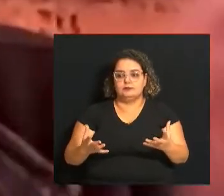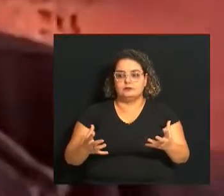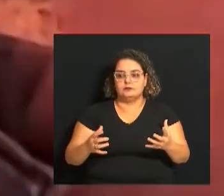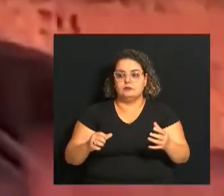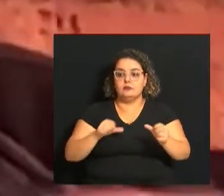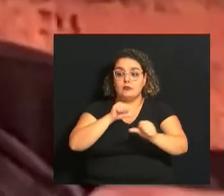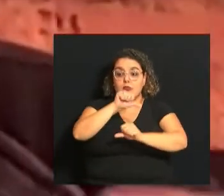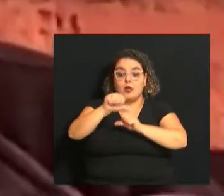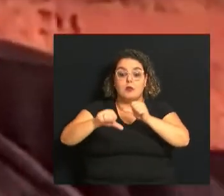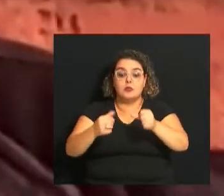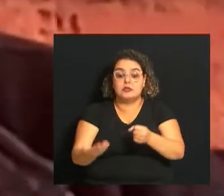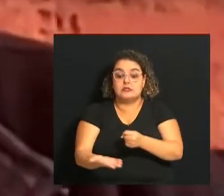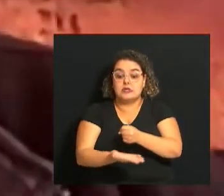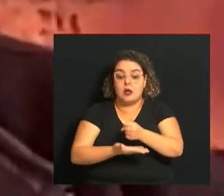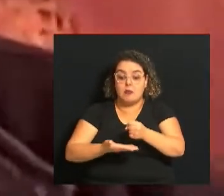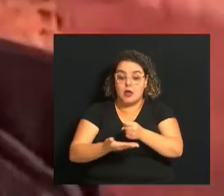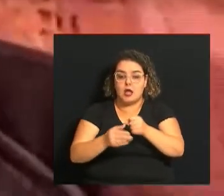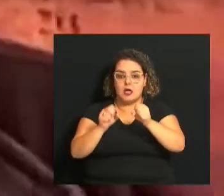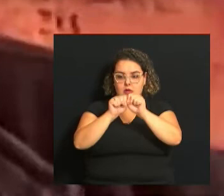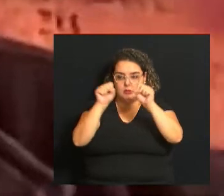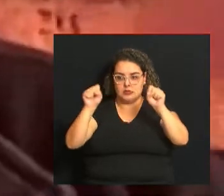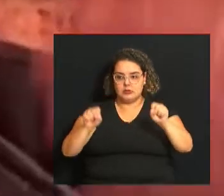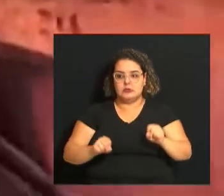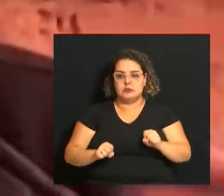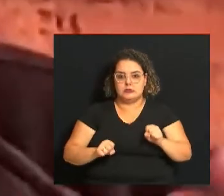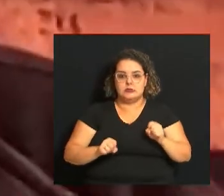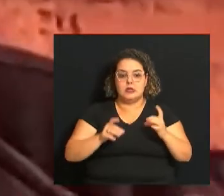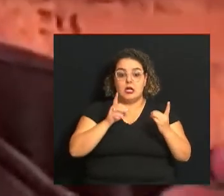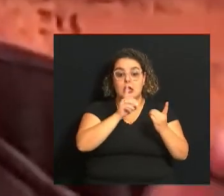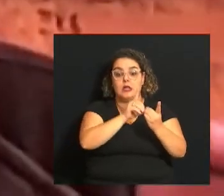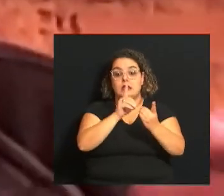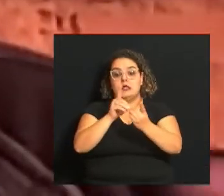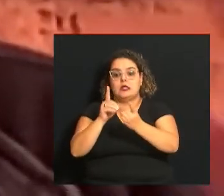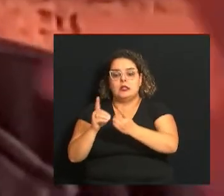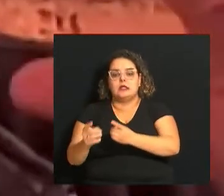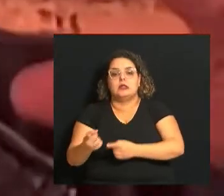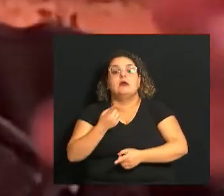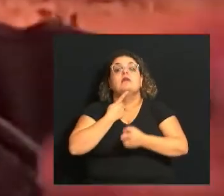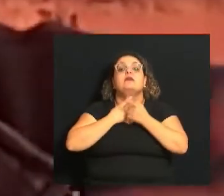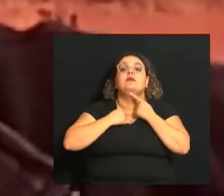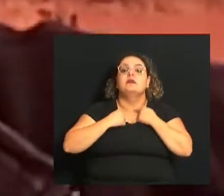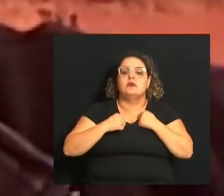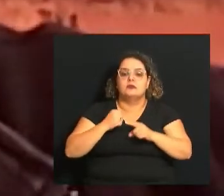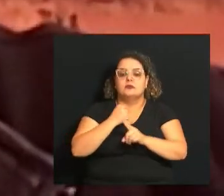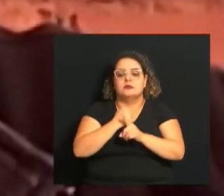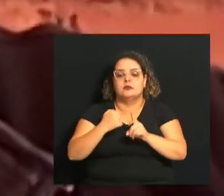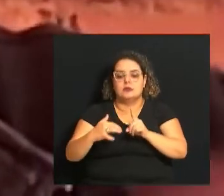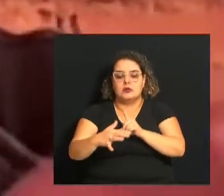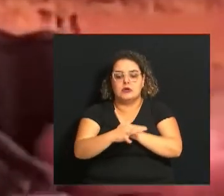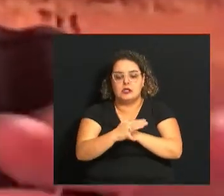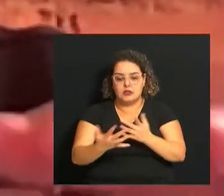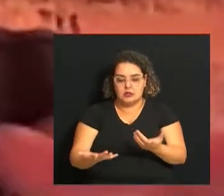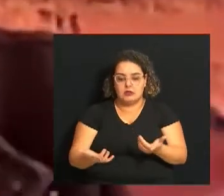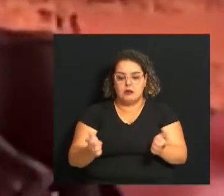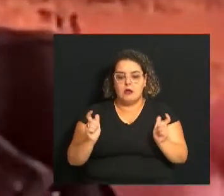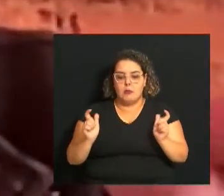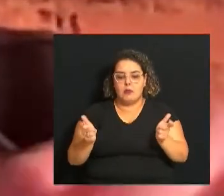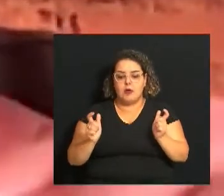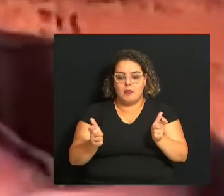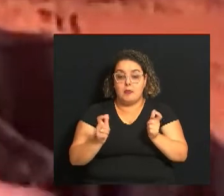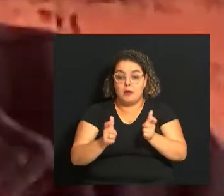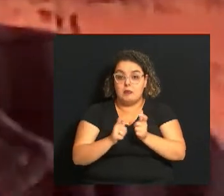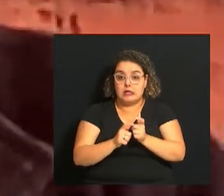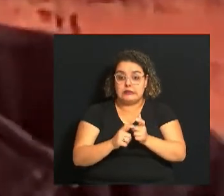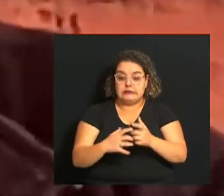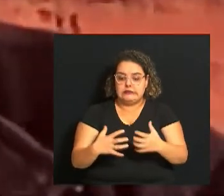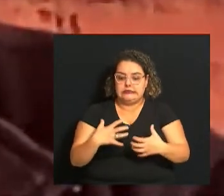do sistema, ou seja, atender as carências da sociedade, é que diminui esse tipo de pressão, esse clima,